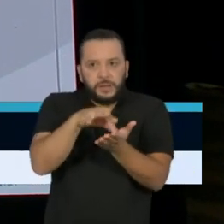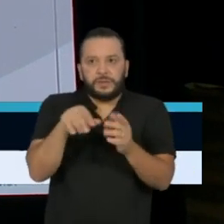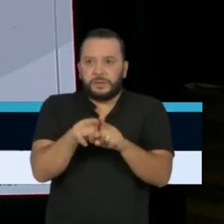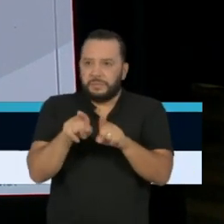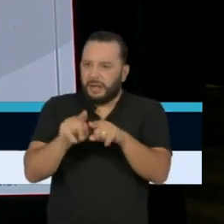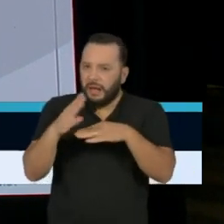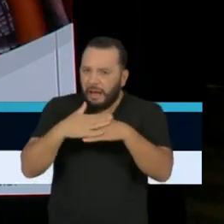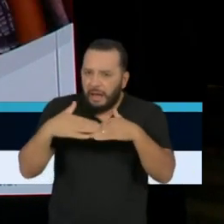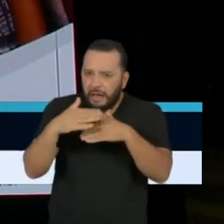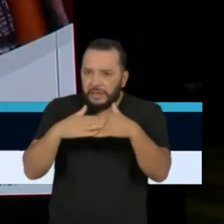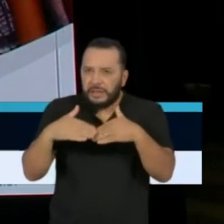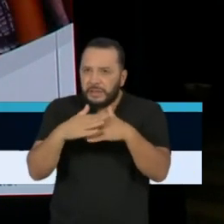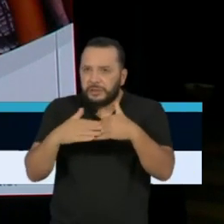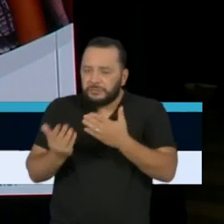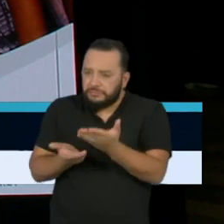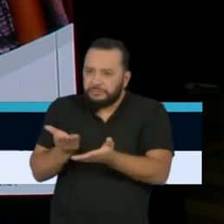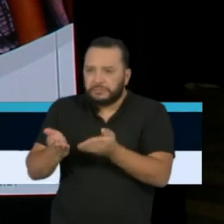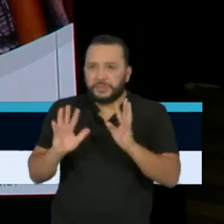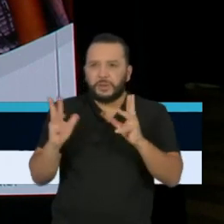todos merecem.